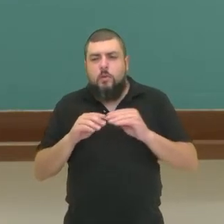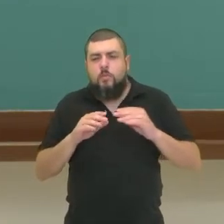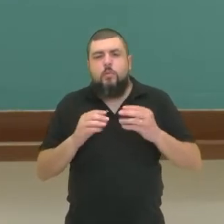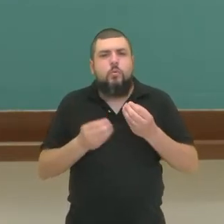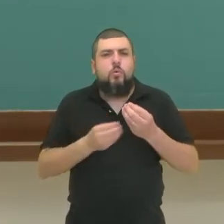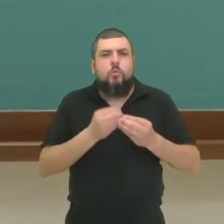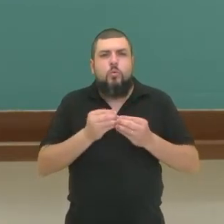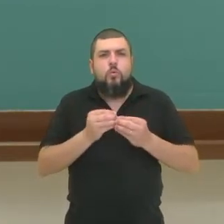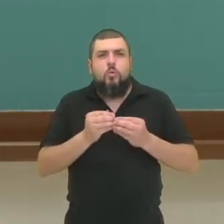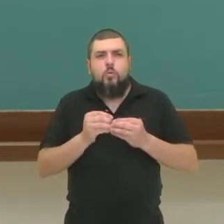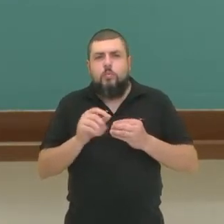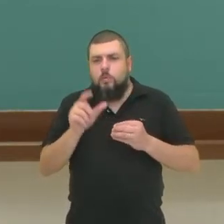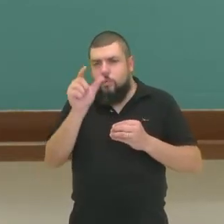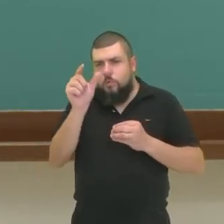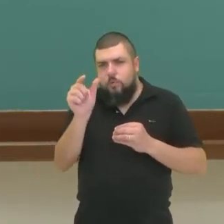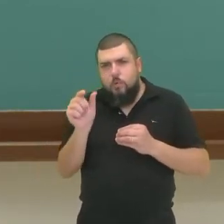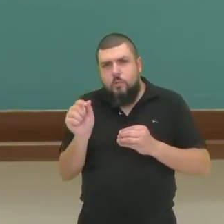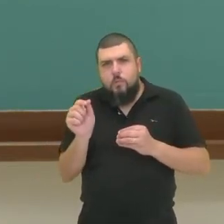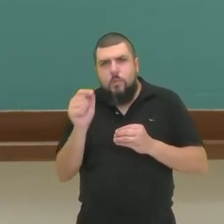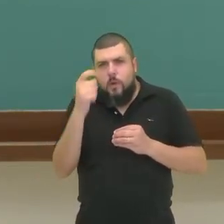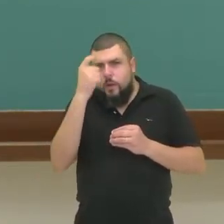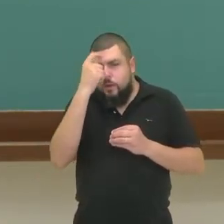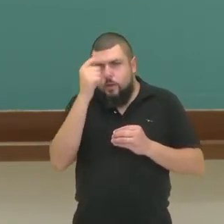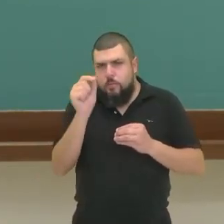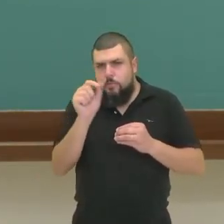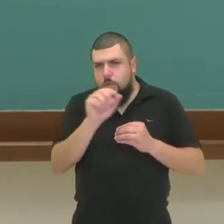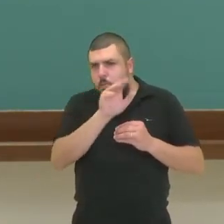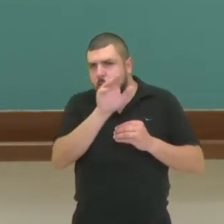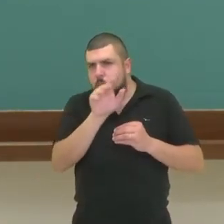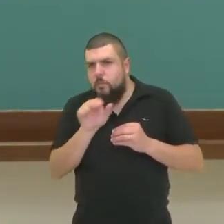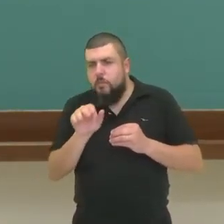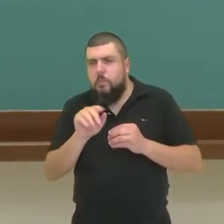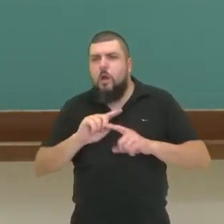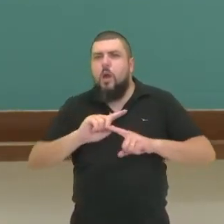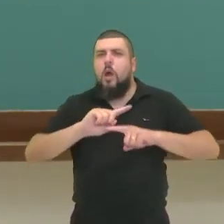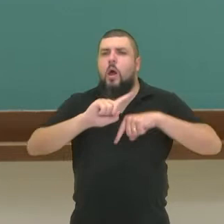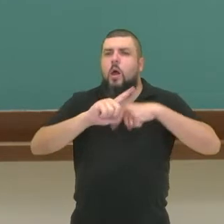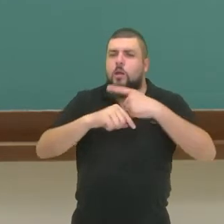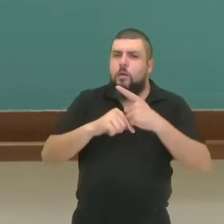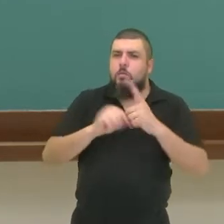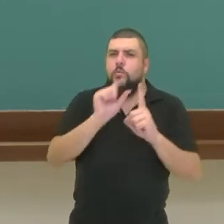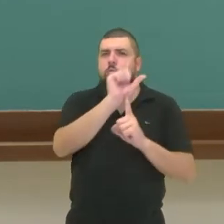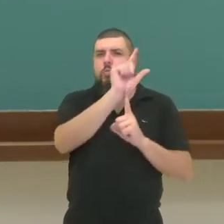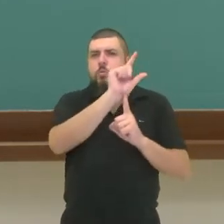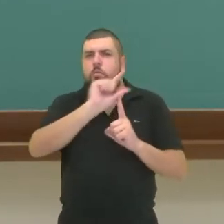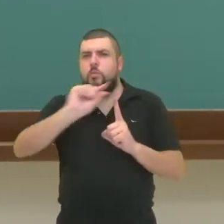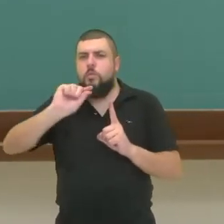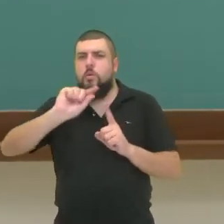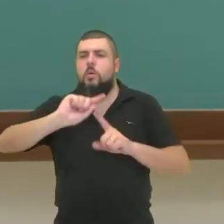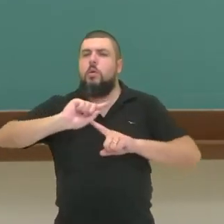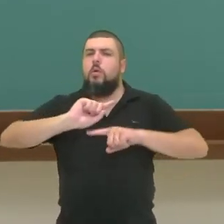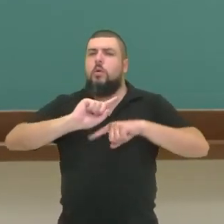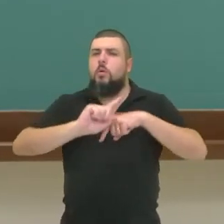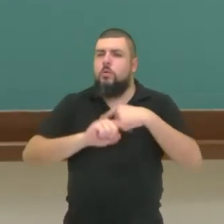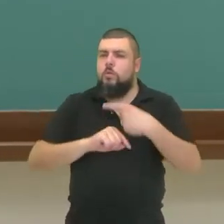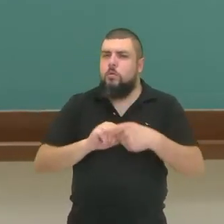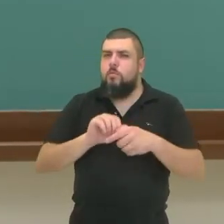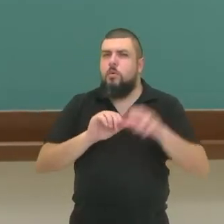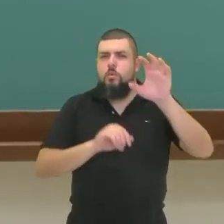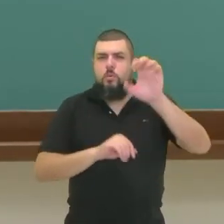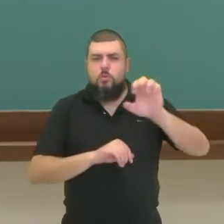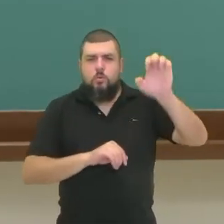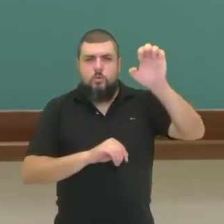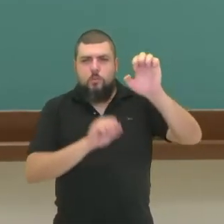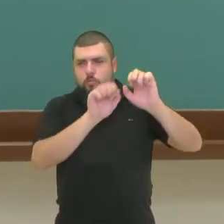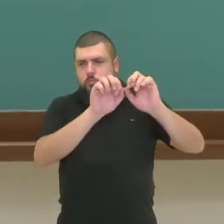o caminho foi seguido pelos muçulmanos e mais tarde pelos europeus lá no século XVI. A cada chegada de